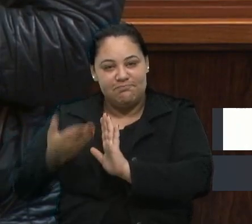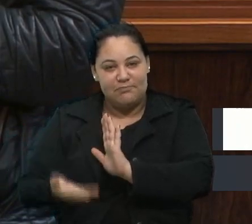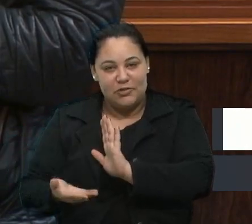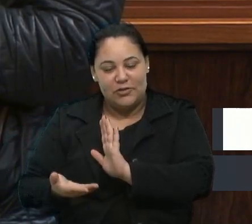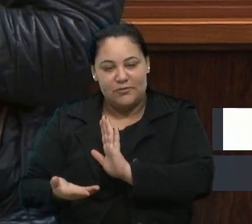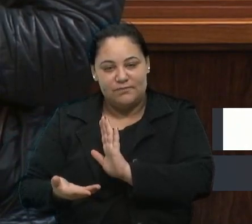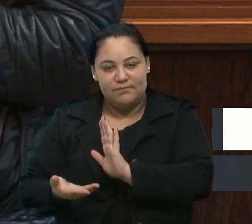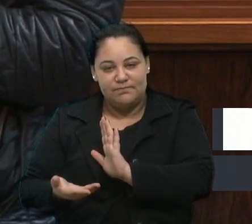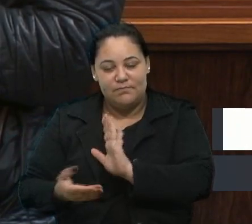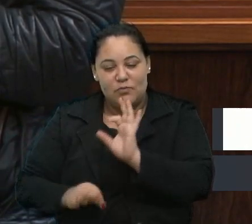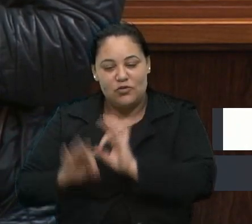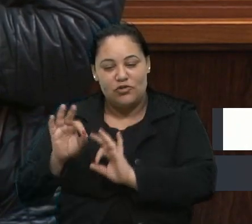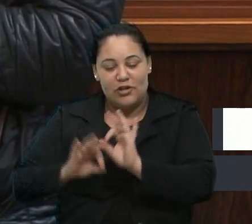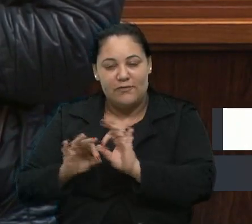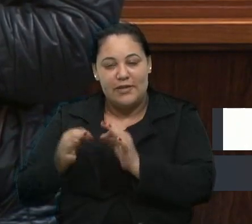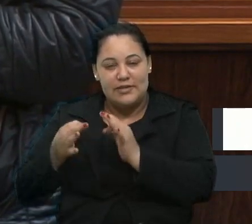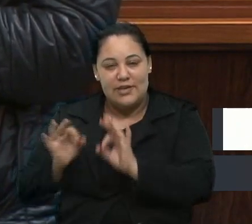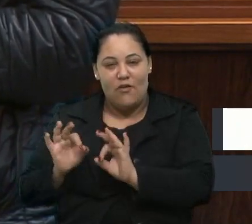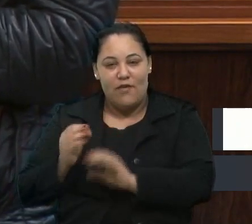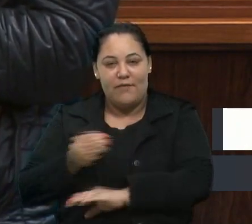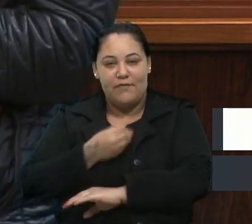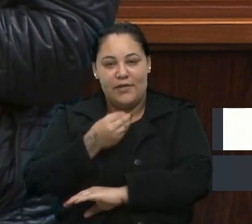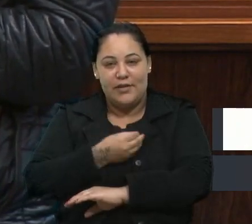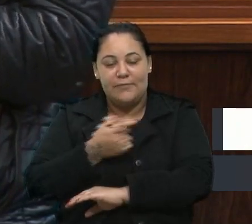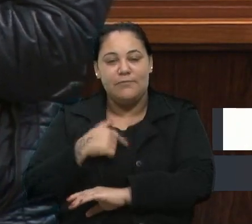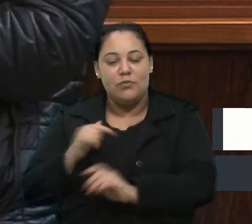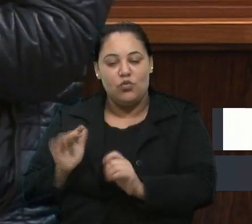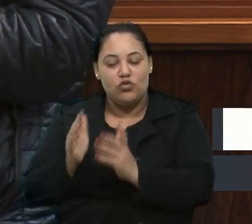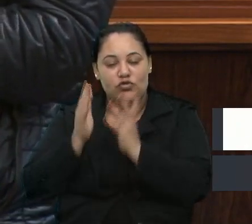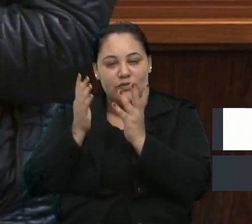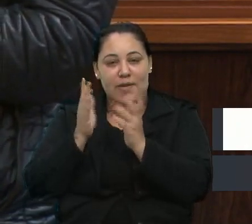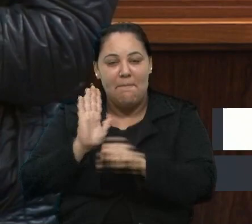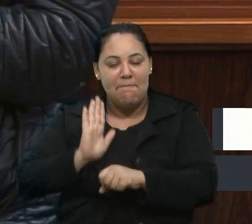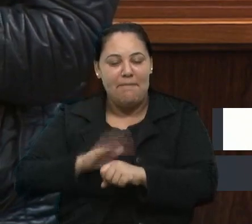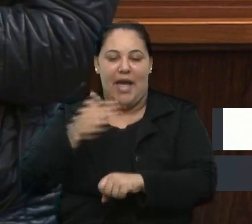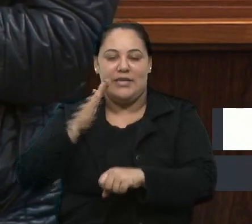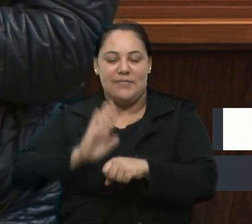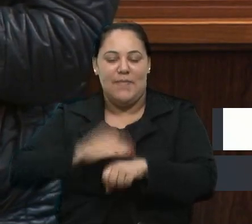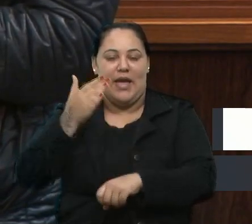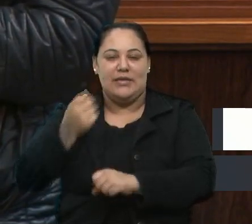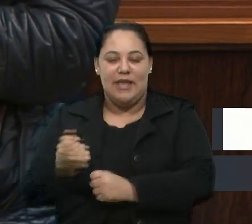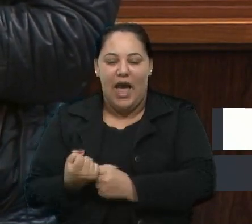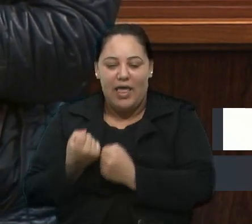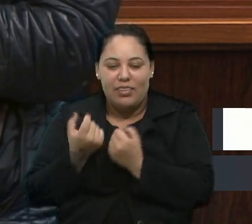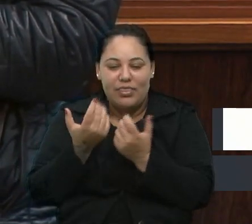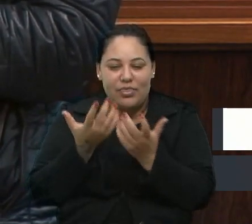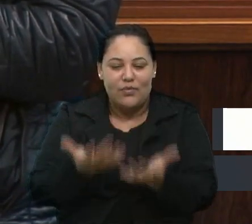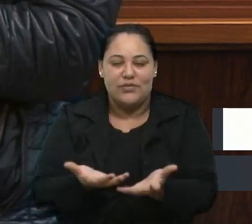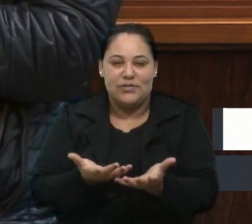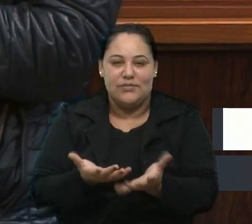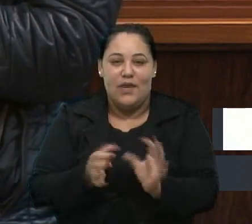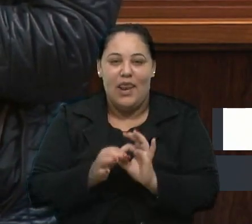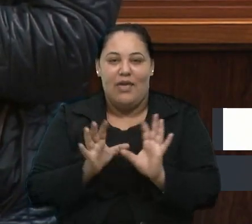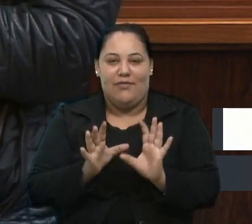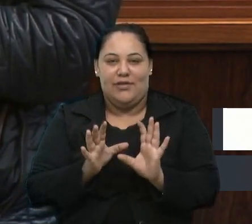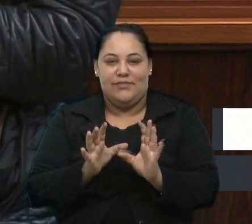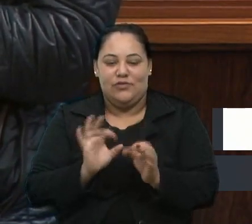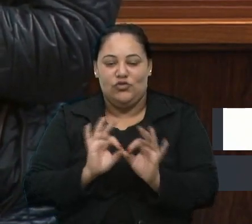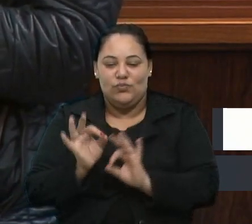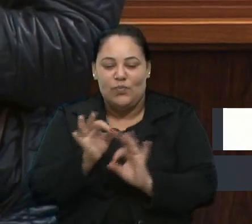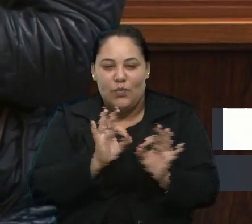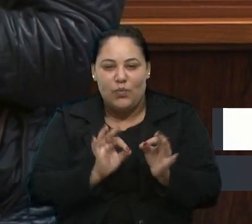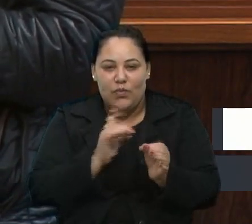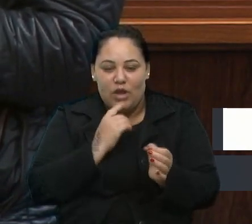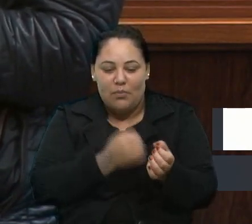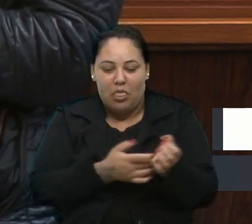um projeto que salvará vidas, incentivará ainda mais a doação de plaquetas, que é